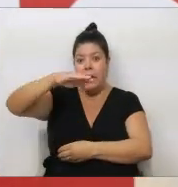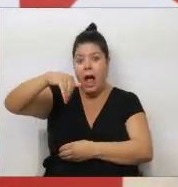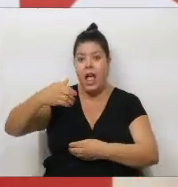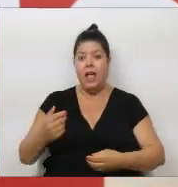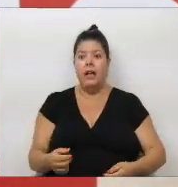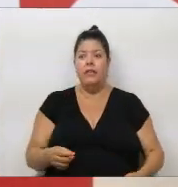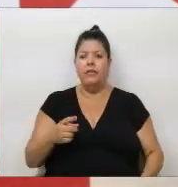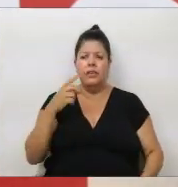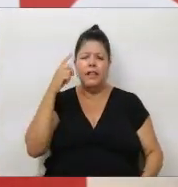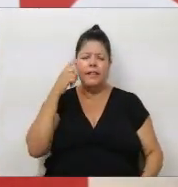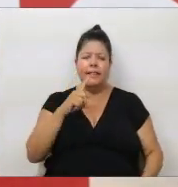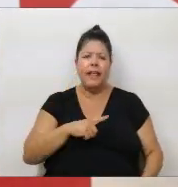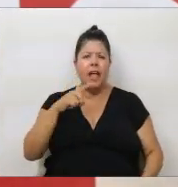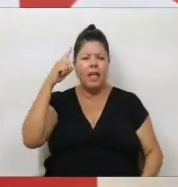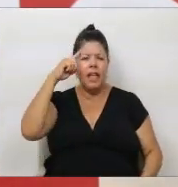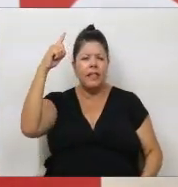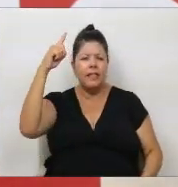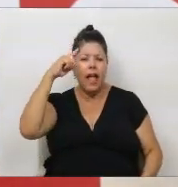vão ser... Sim.